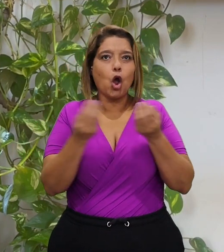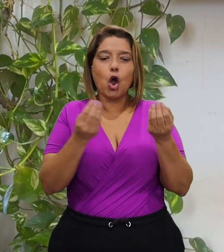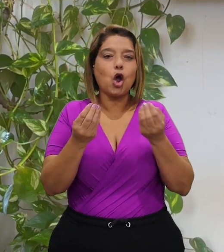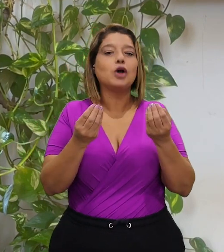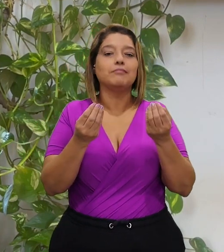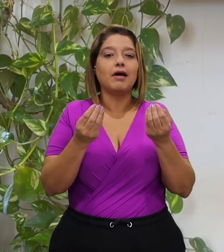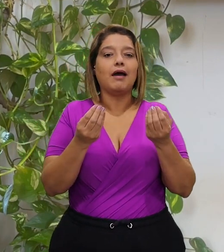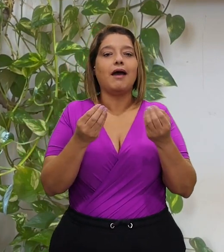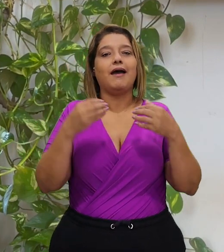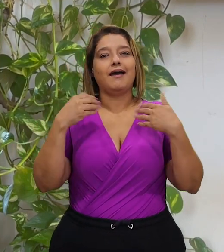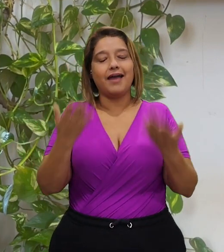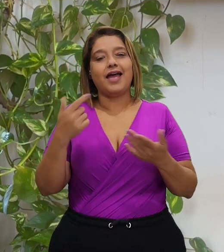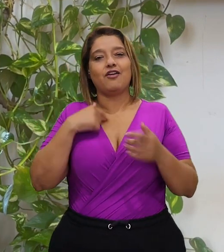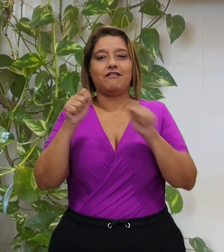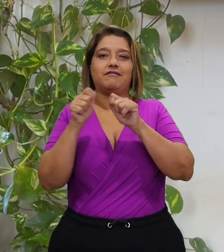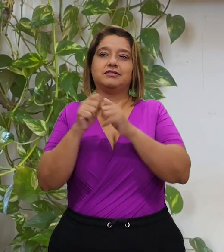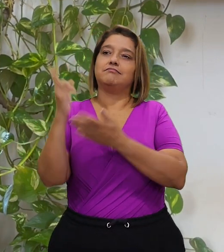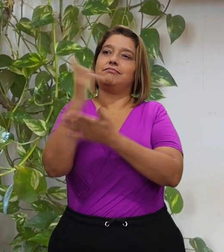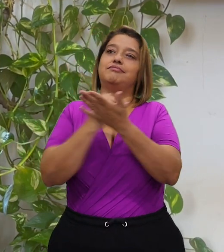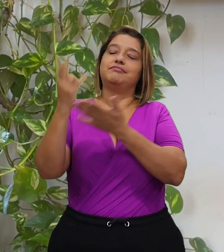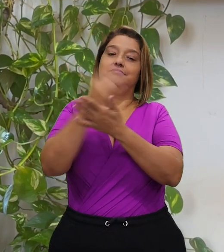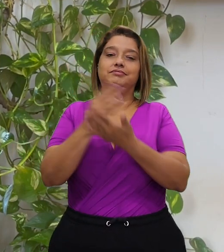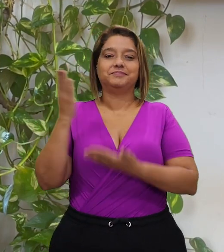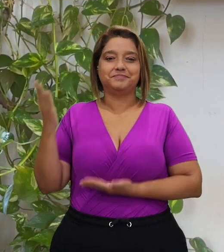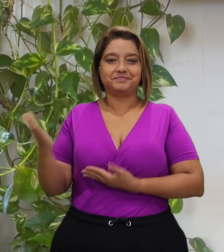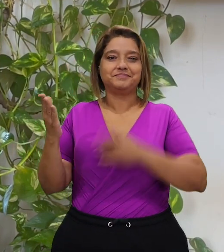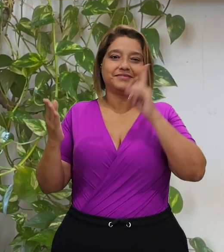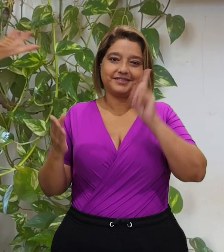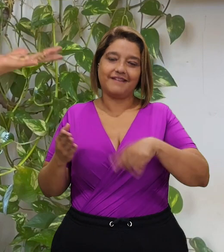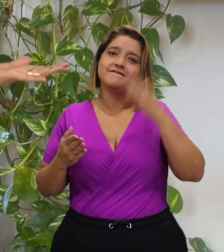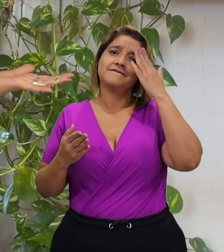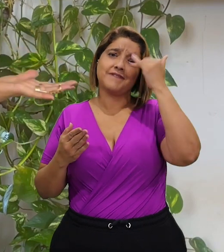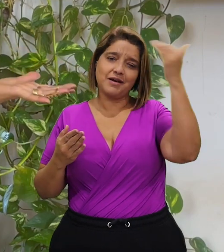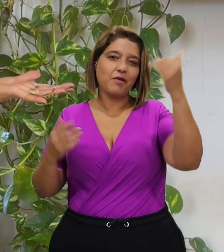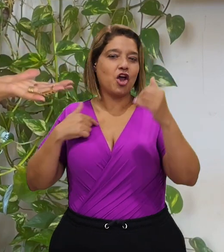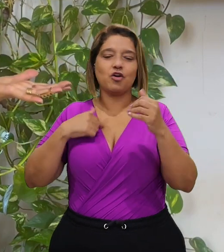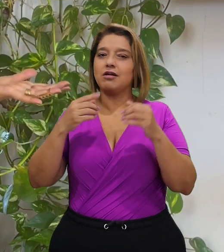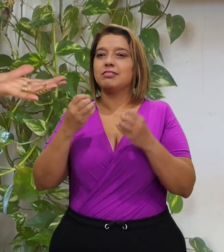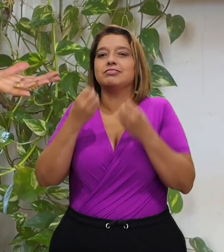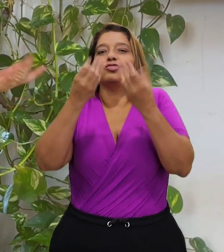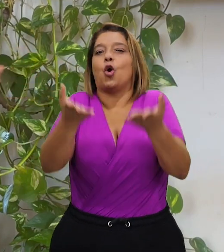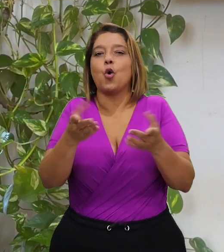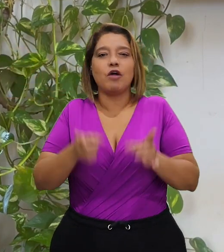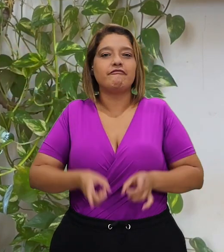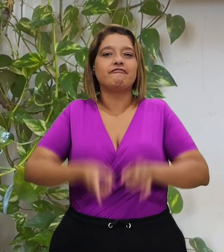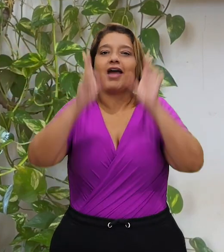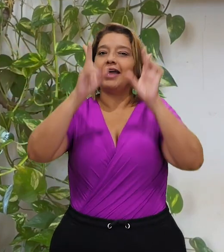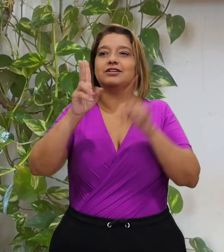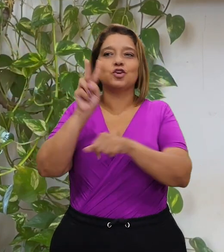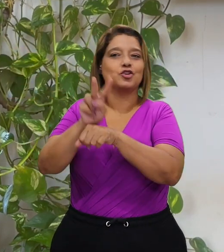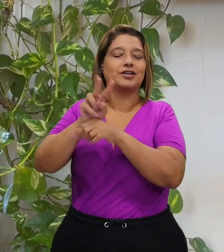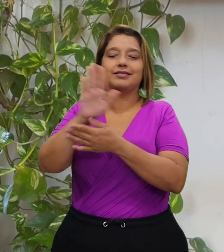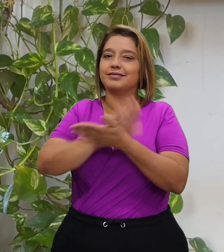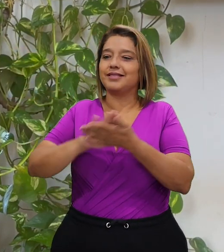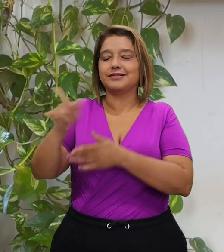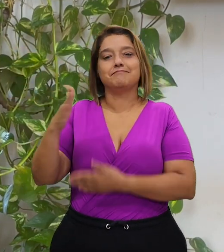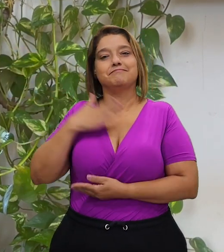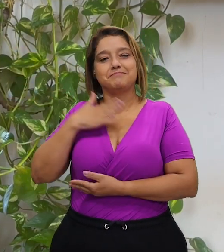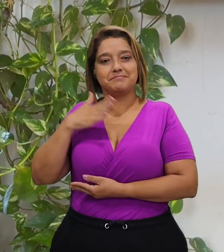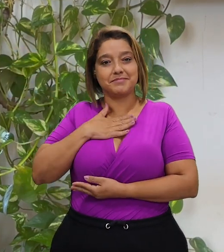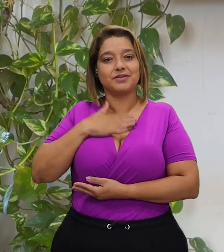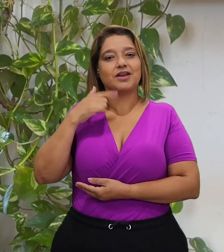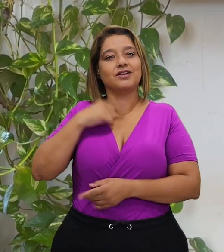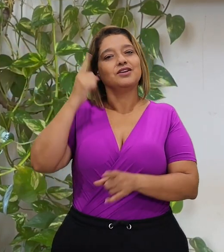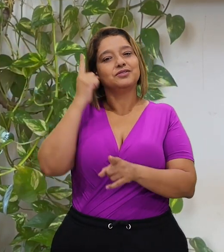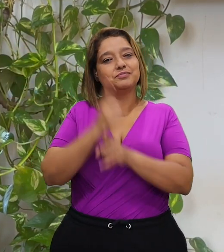interessante porque é uma pintura abstrata. E ela tem uma história. Eu ainda estava na universidade e um dos meus mestres